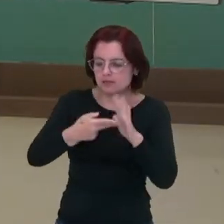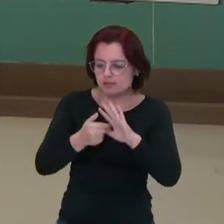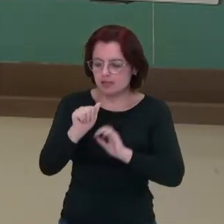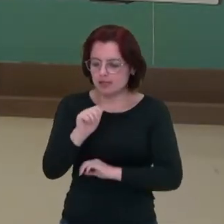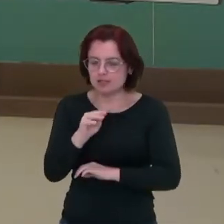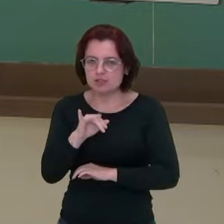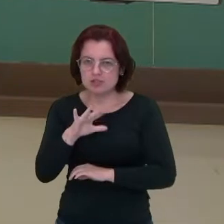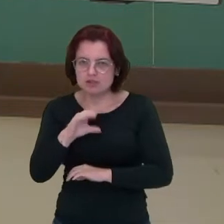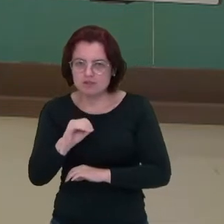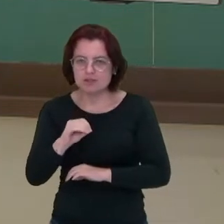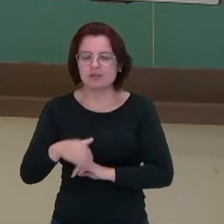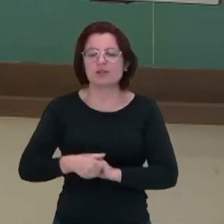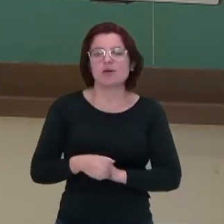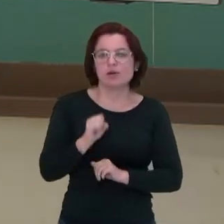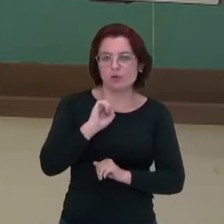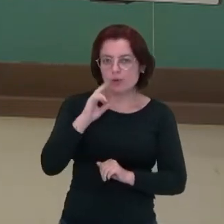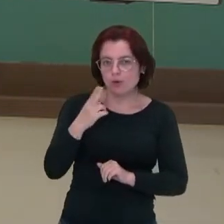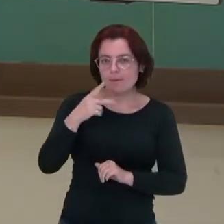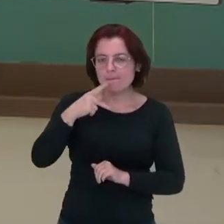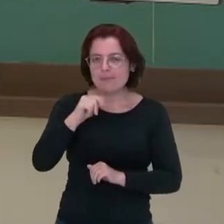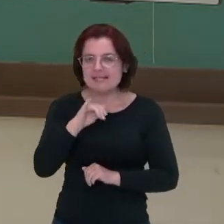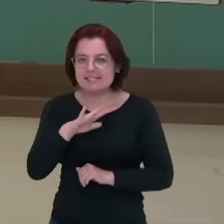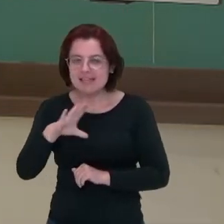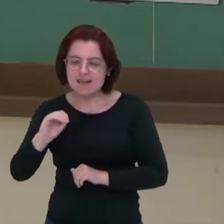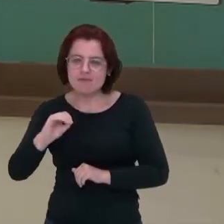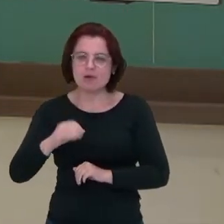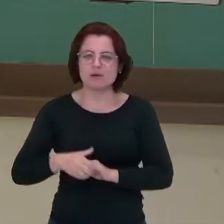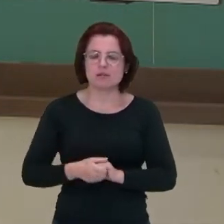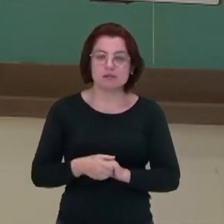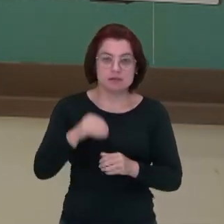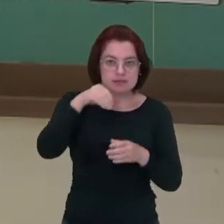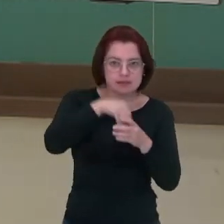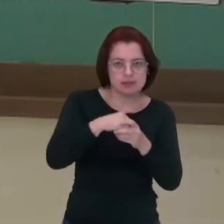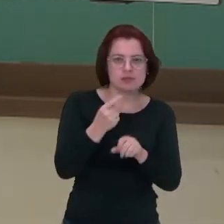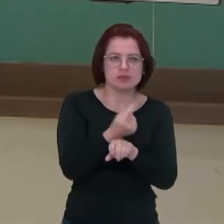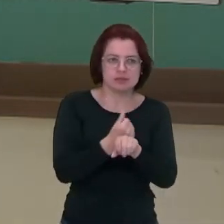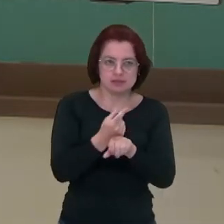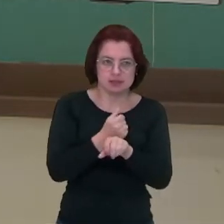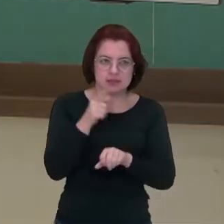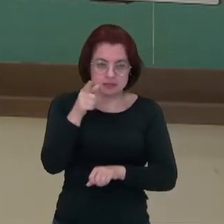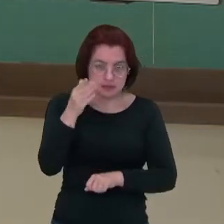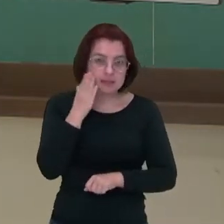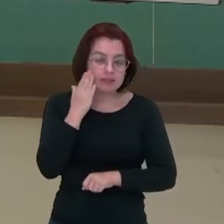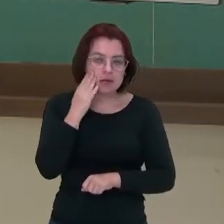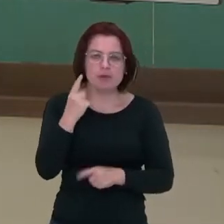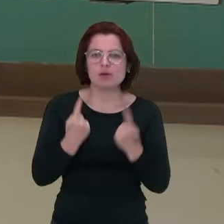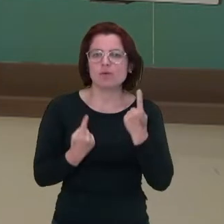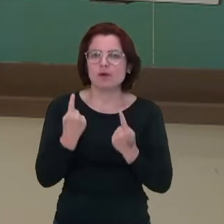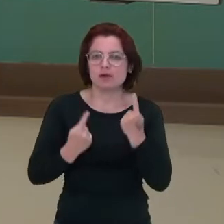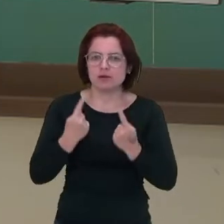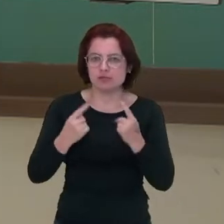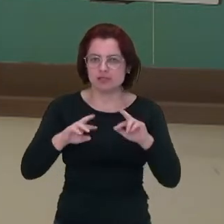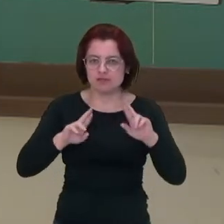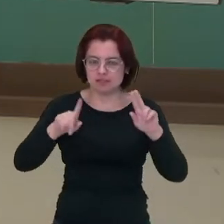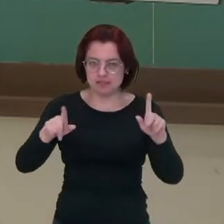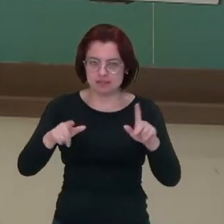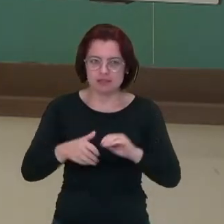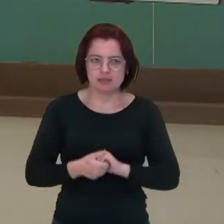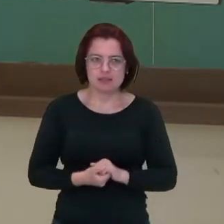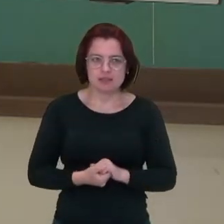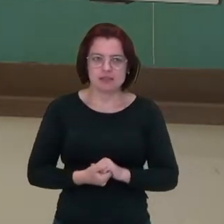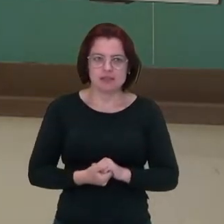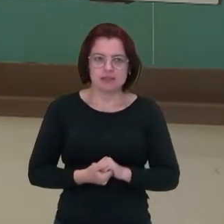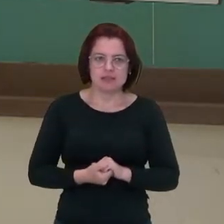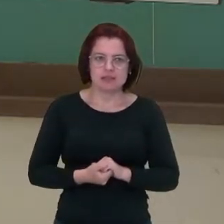um passivo quando se refere à área financeira? Você saberia diferenciar o que é um ativo e um